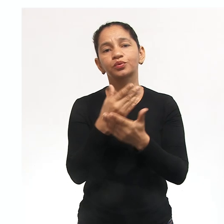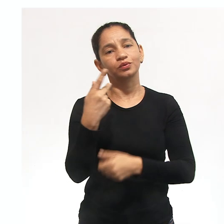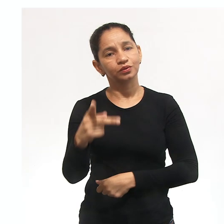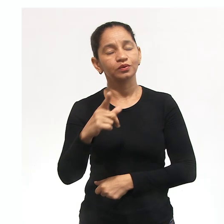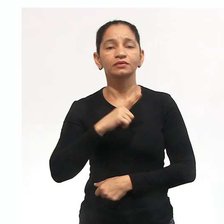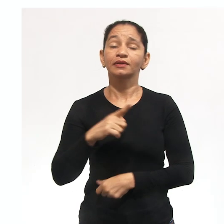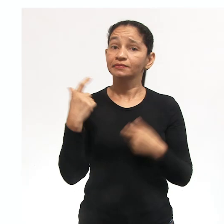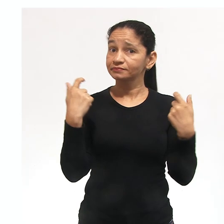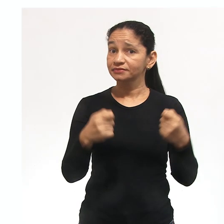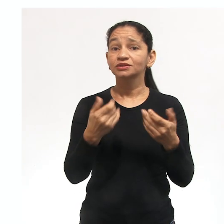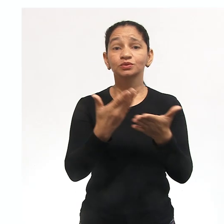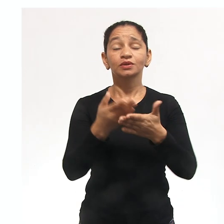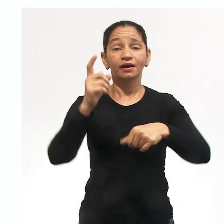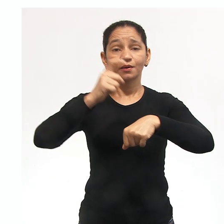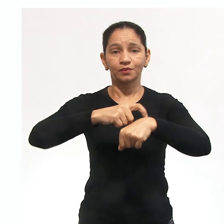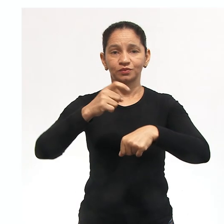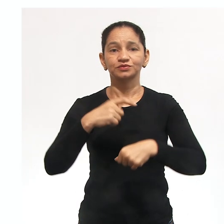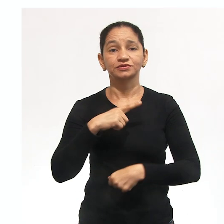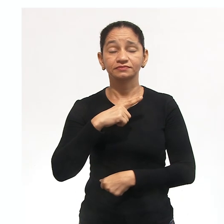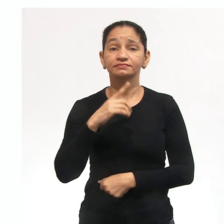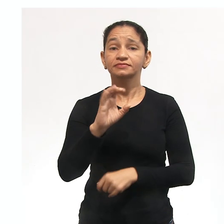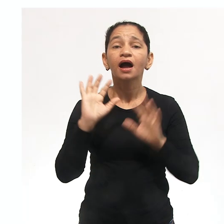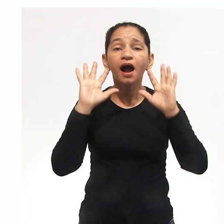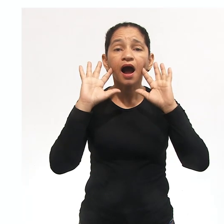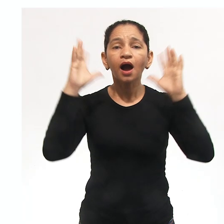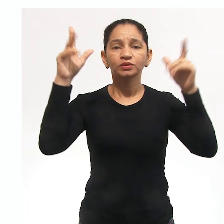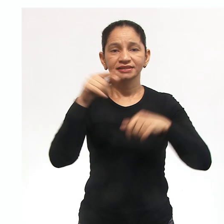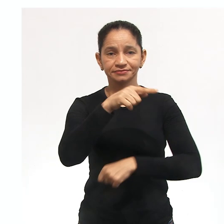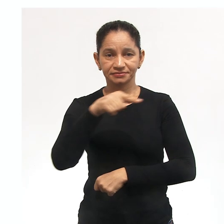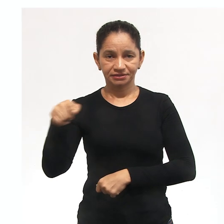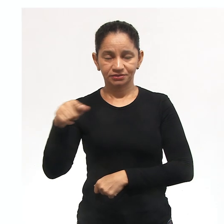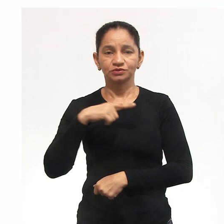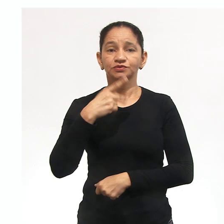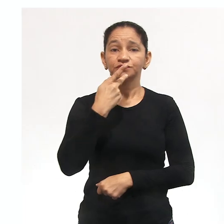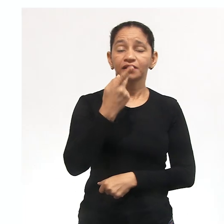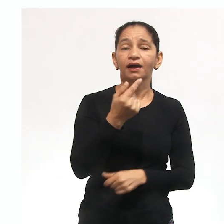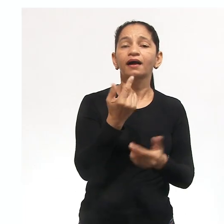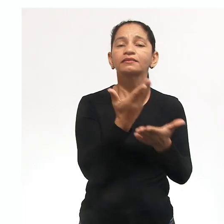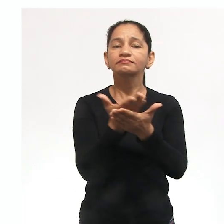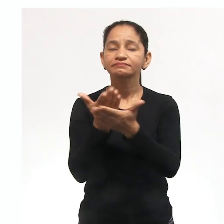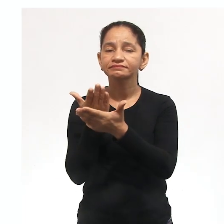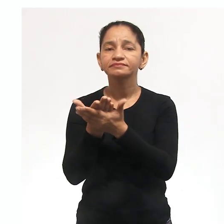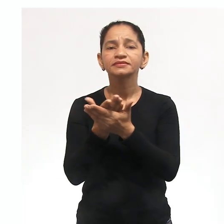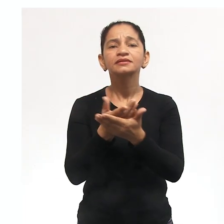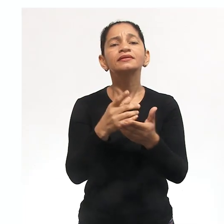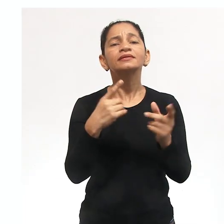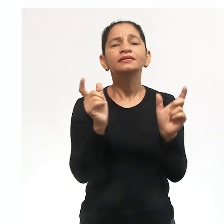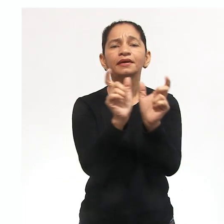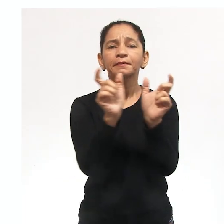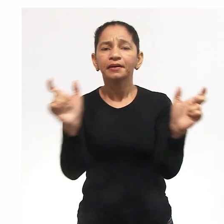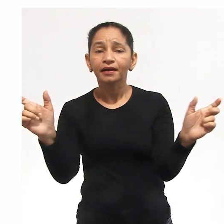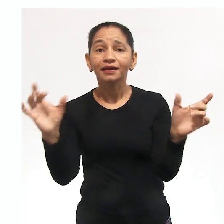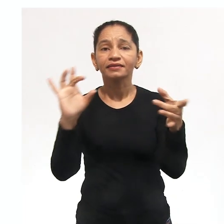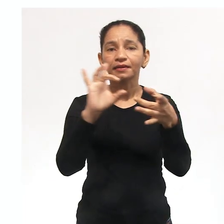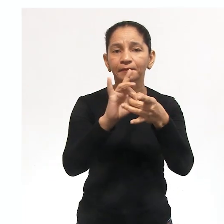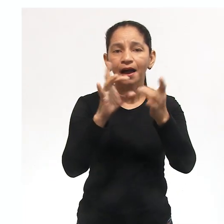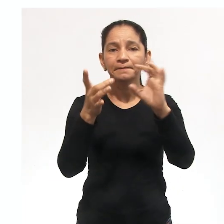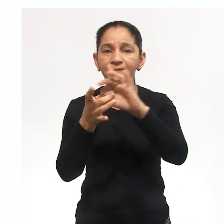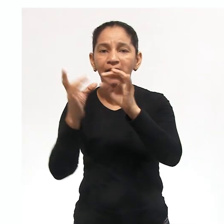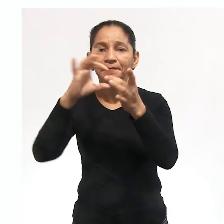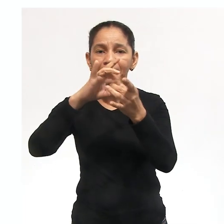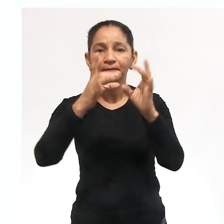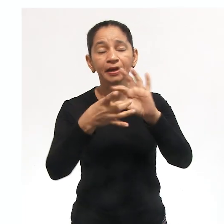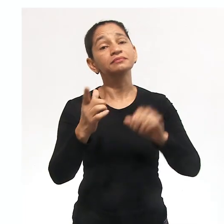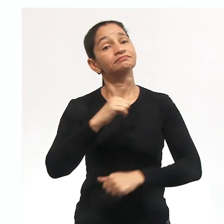tem necessidade de se estudar hoje. Esses fenômenos estudados, eles são